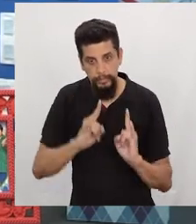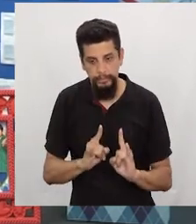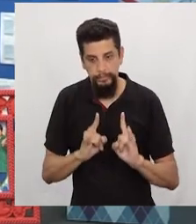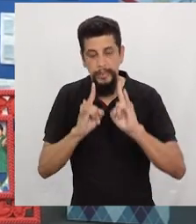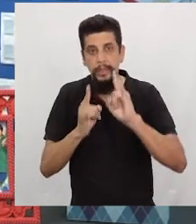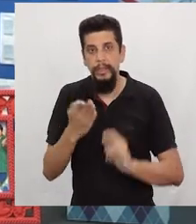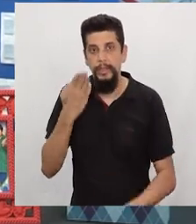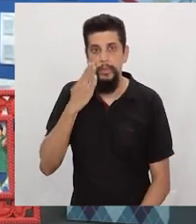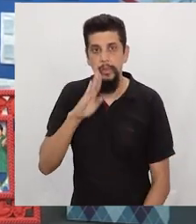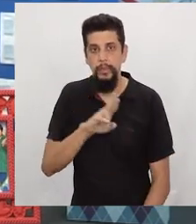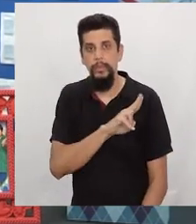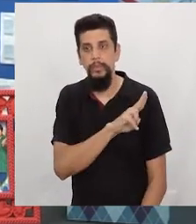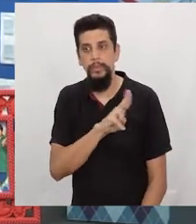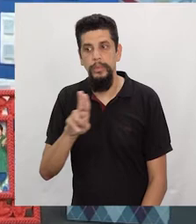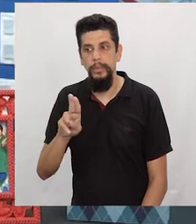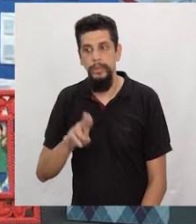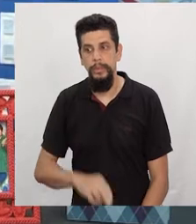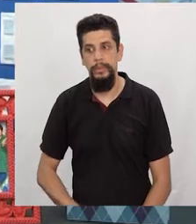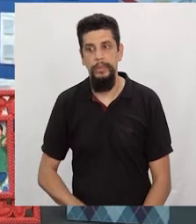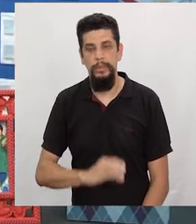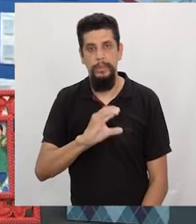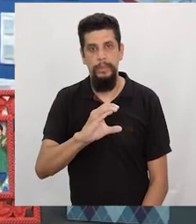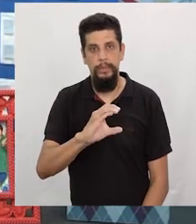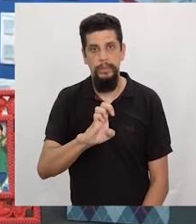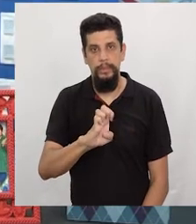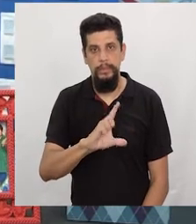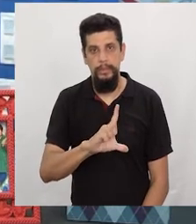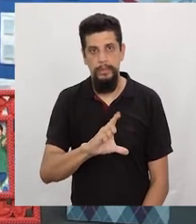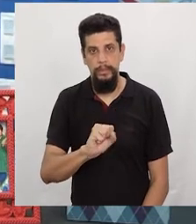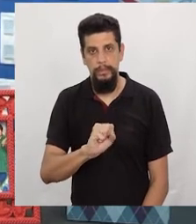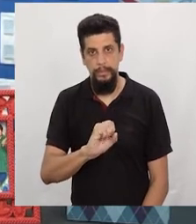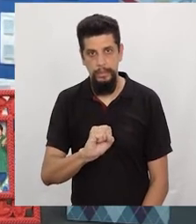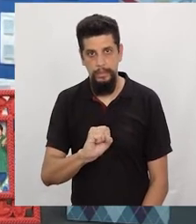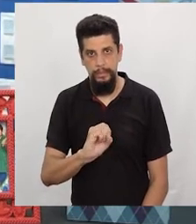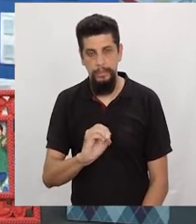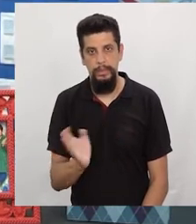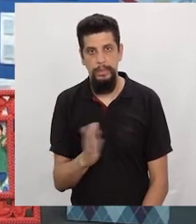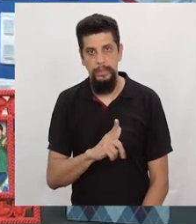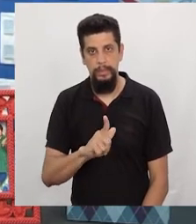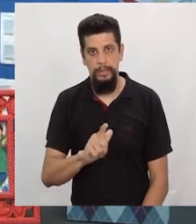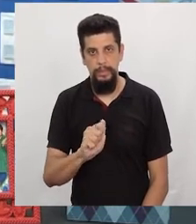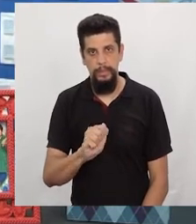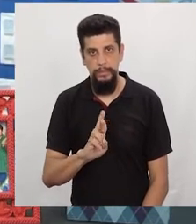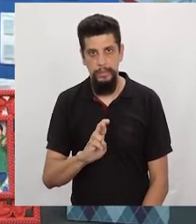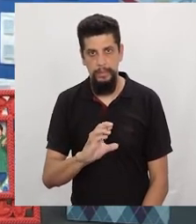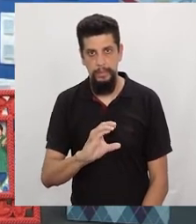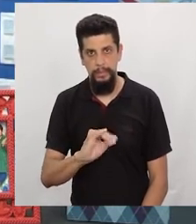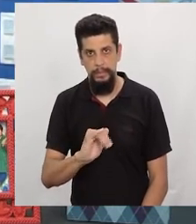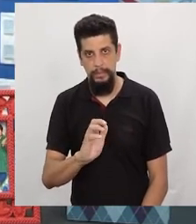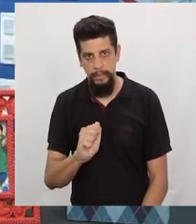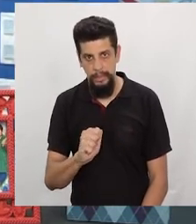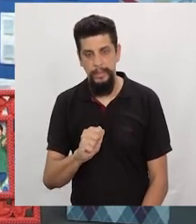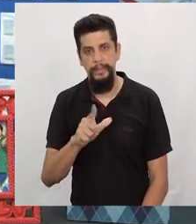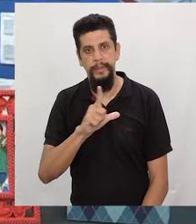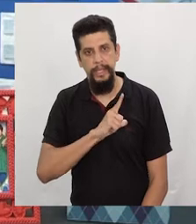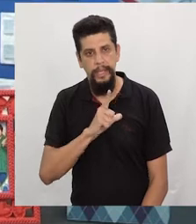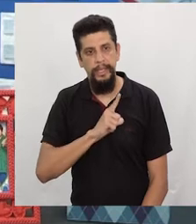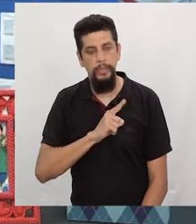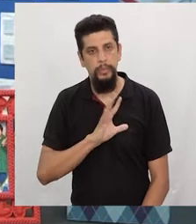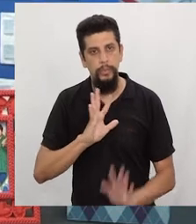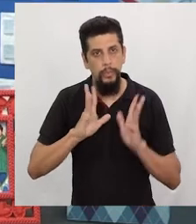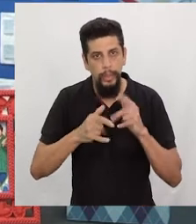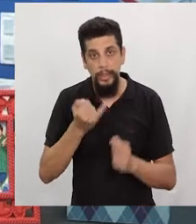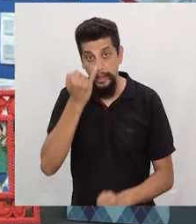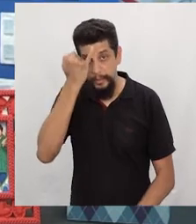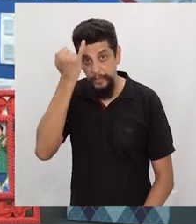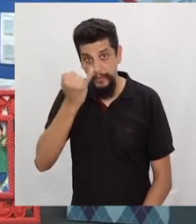Azul. O nome dele é Celso Garcia e ele compõe esta equipe que tem lá todas as ideias